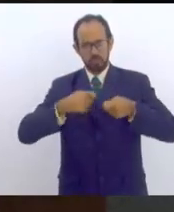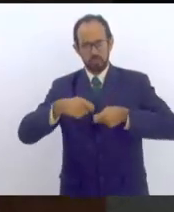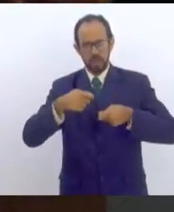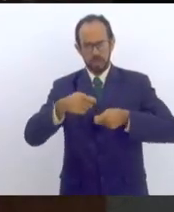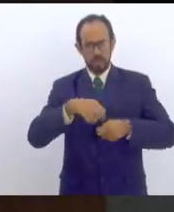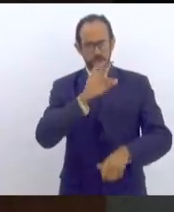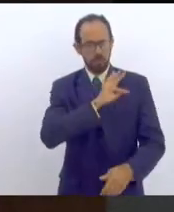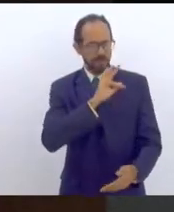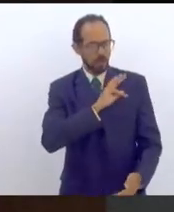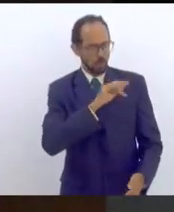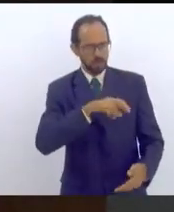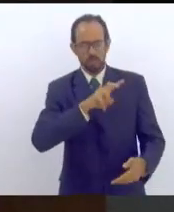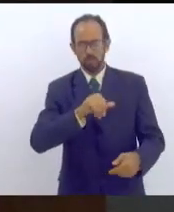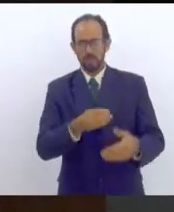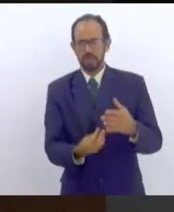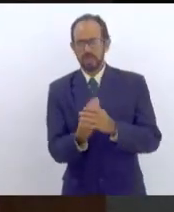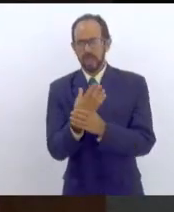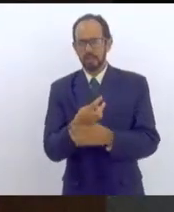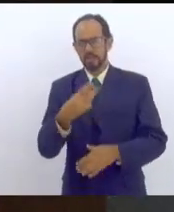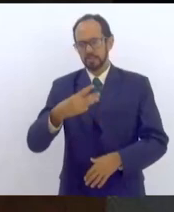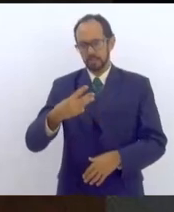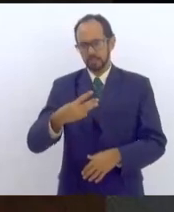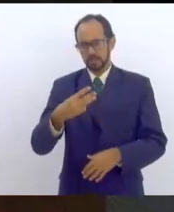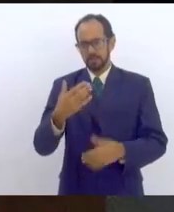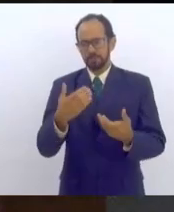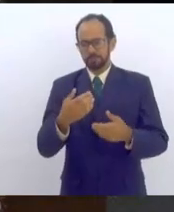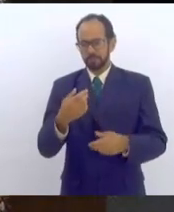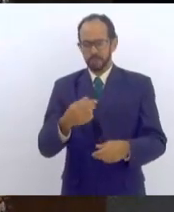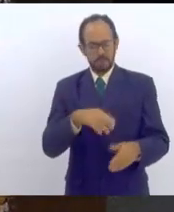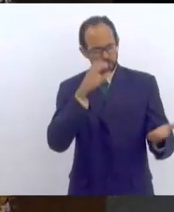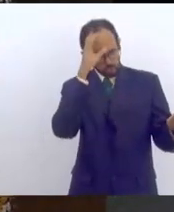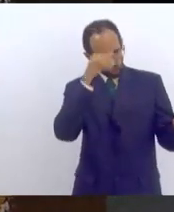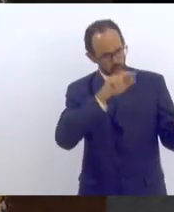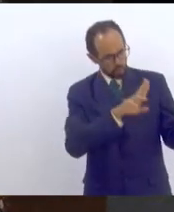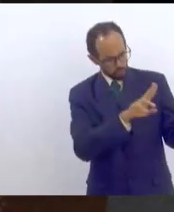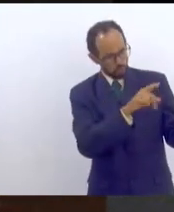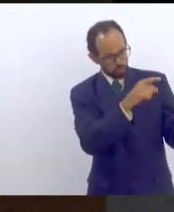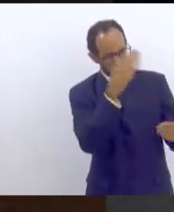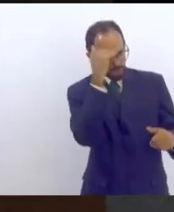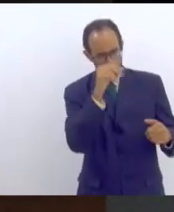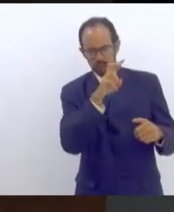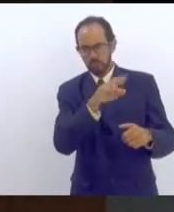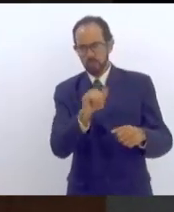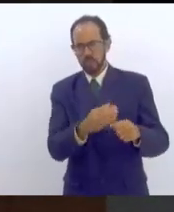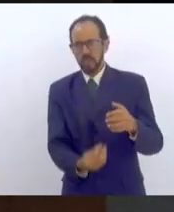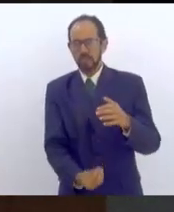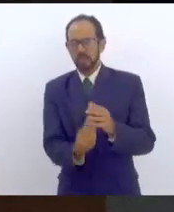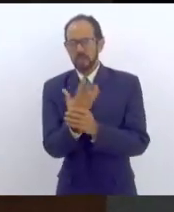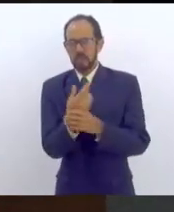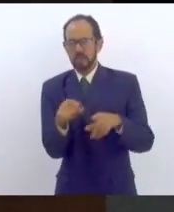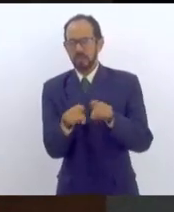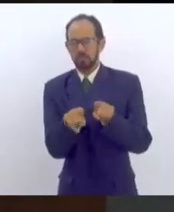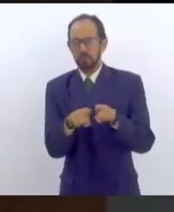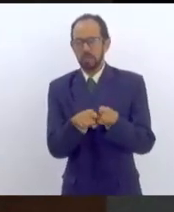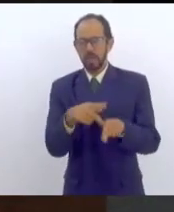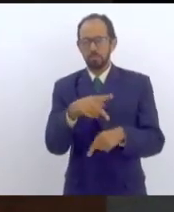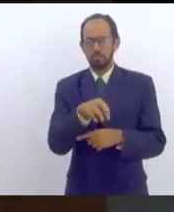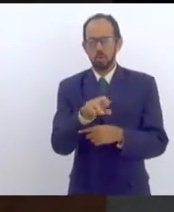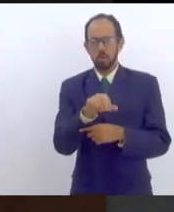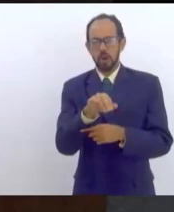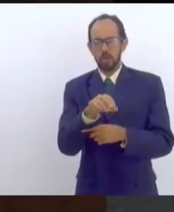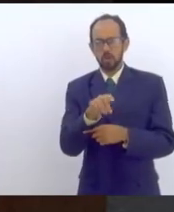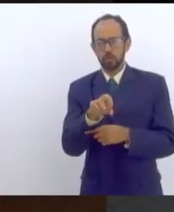nós queremos, né, tia Ju, adiantar o processo da instalação da nossa Procuradoria da Mulher, aprovar